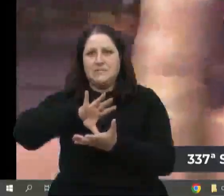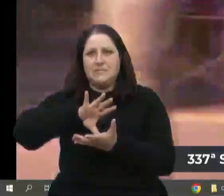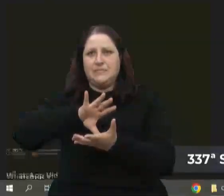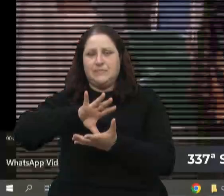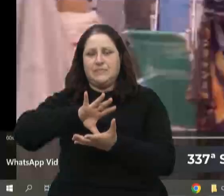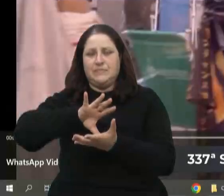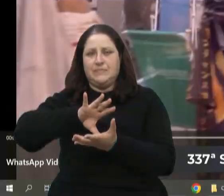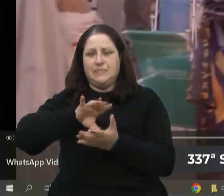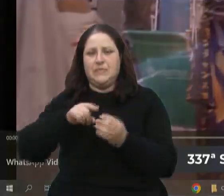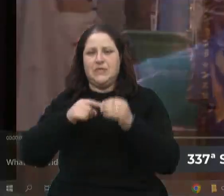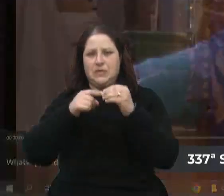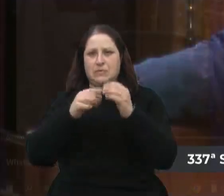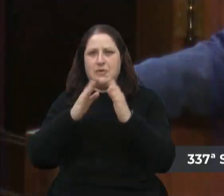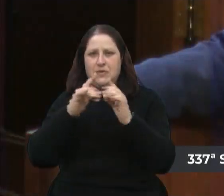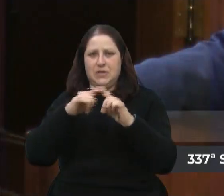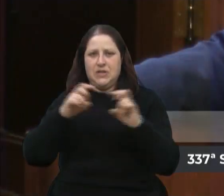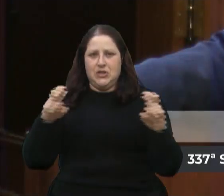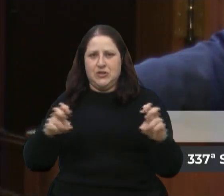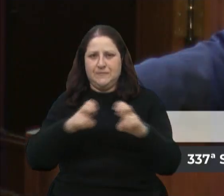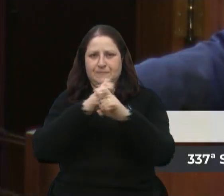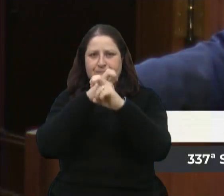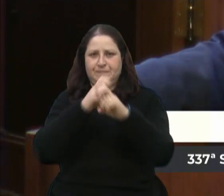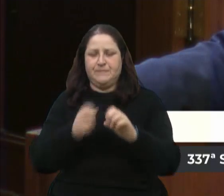Matriz, ali a Igreja Matriz.